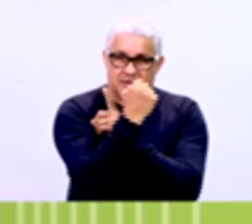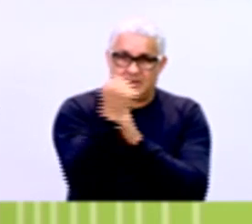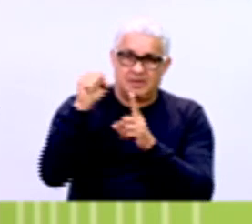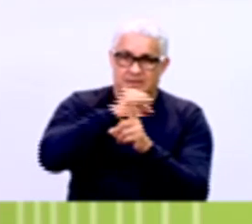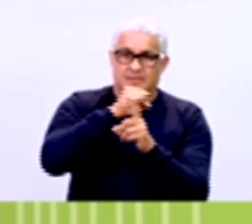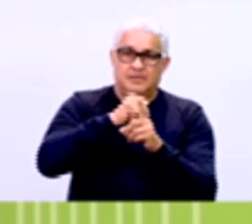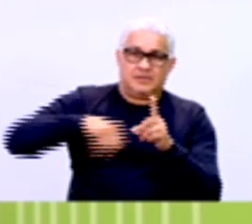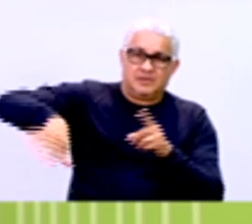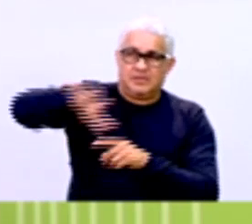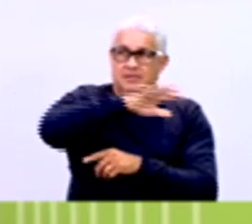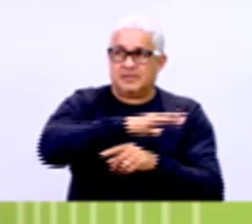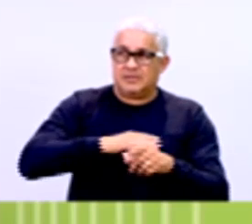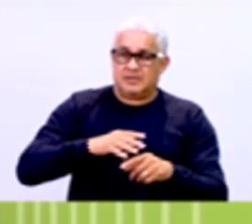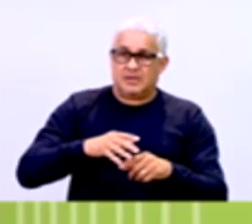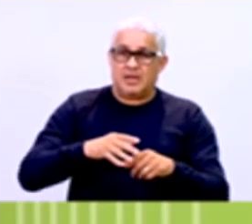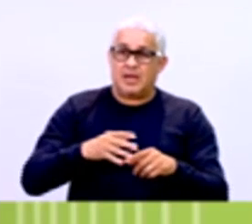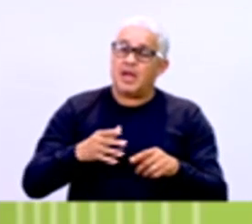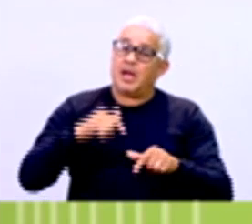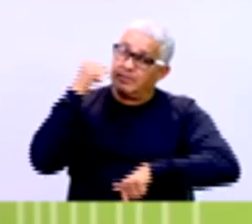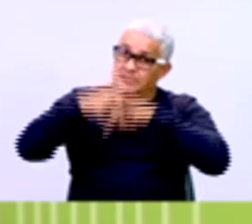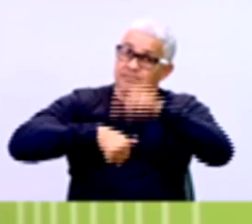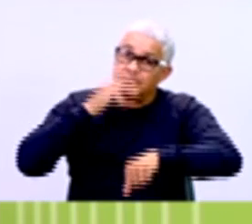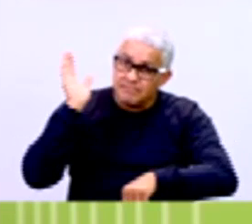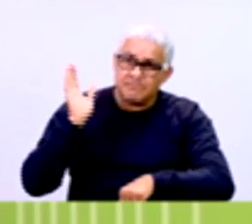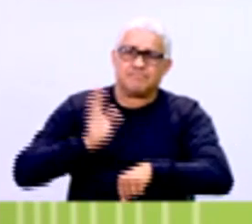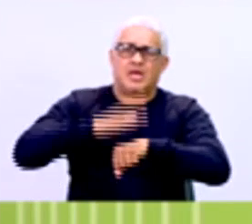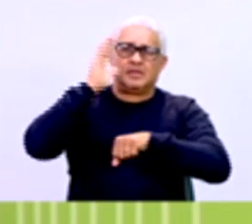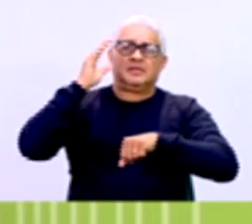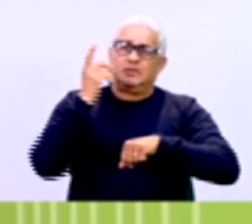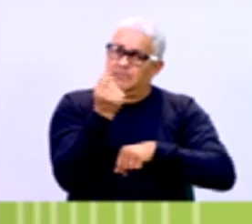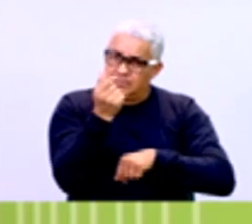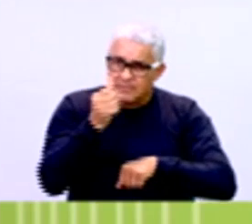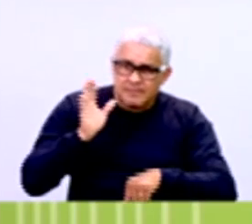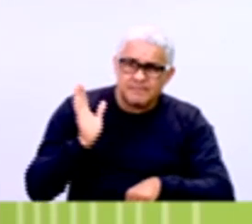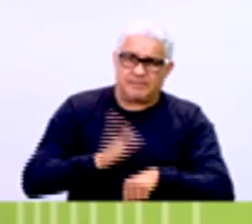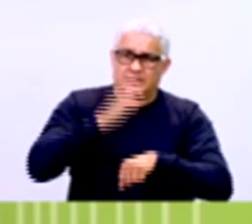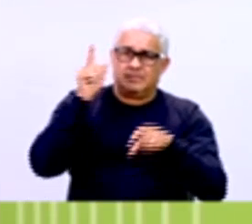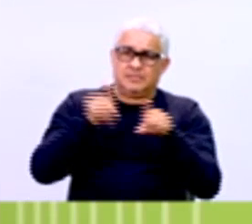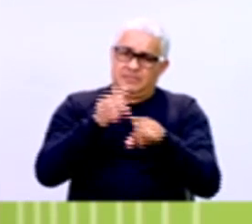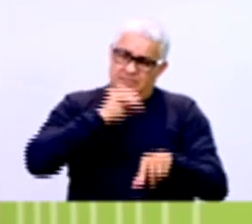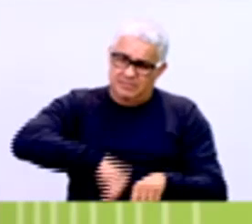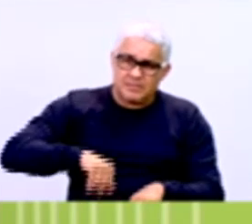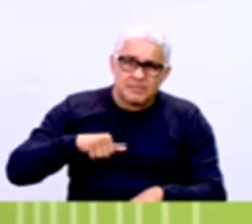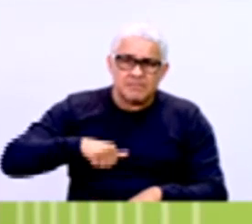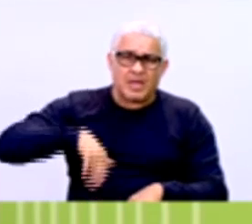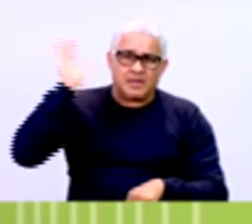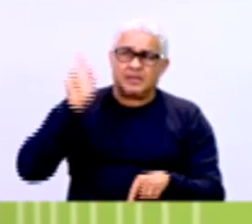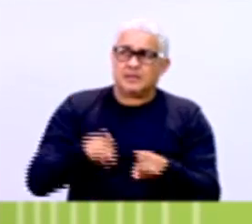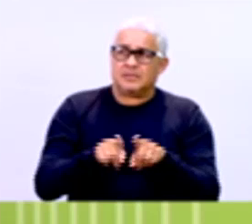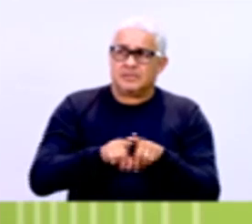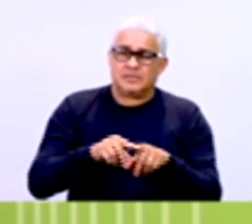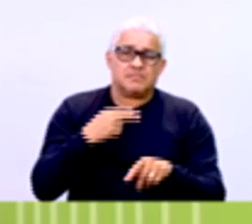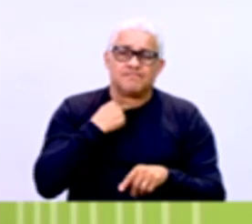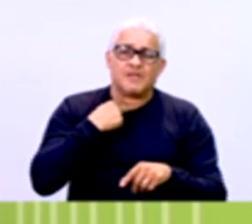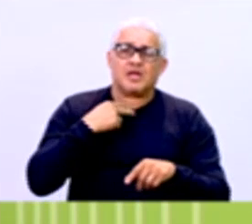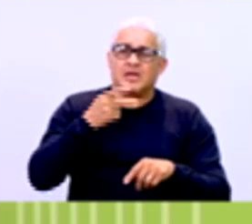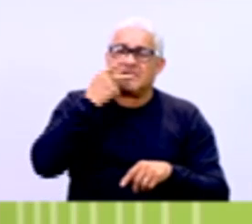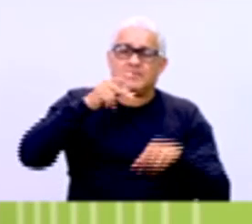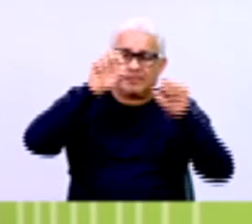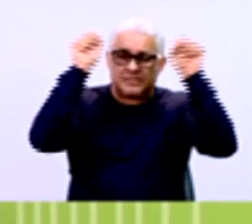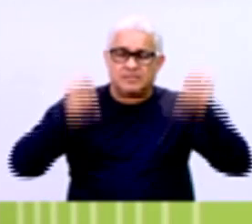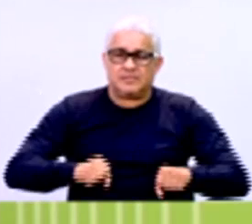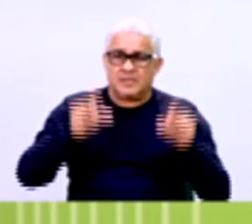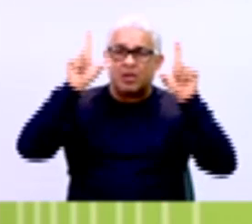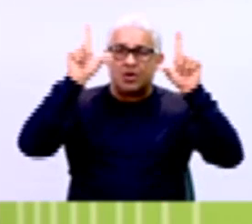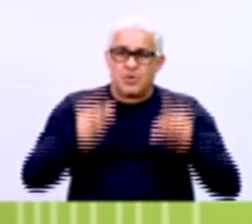de trazer mais emprego, trazer mais renda. Então, de maneira alguma eu posso falar em sistema de gestão ambiental reduzindo